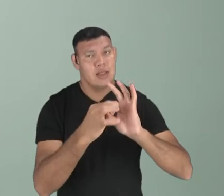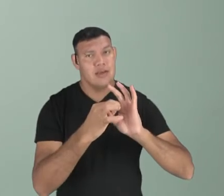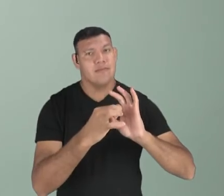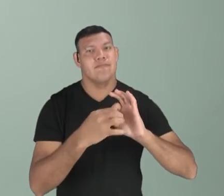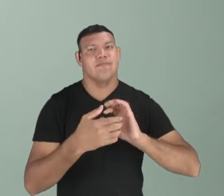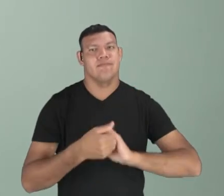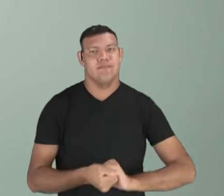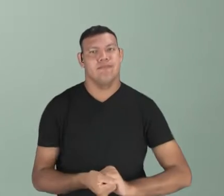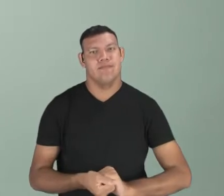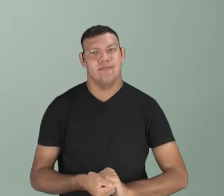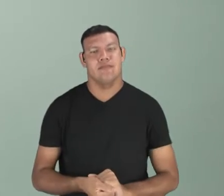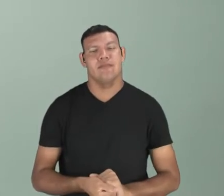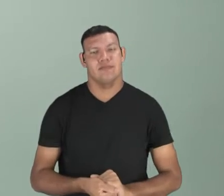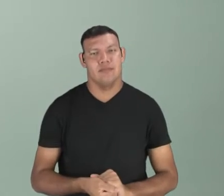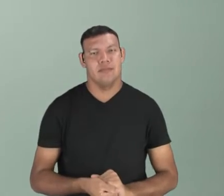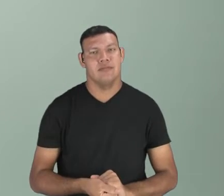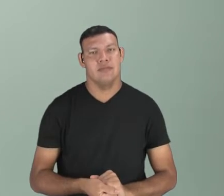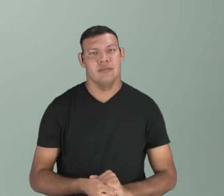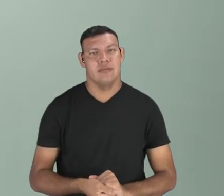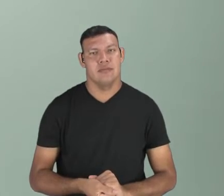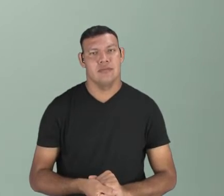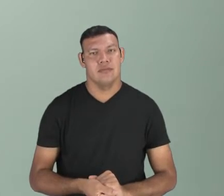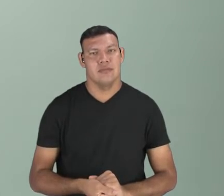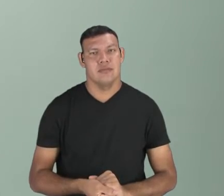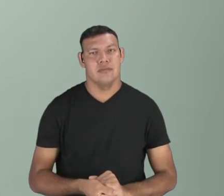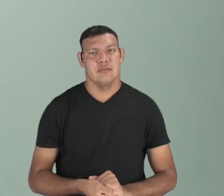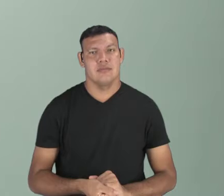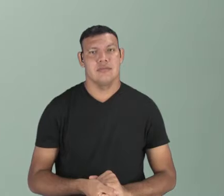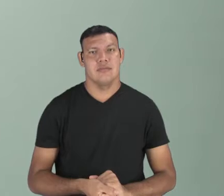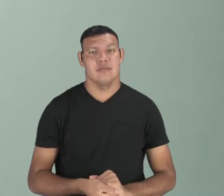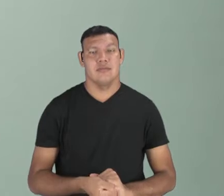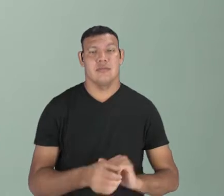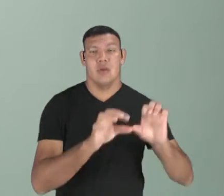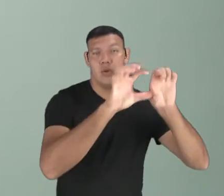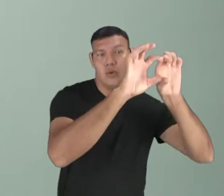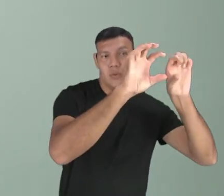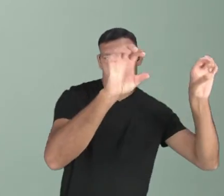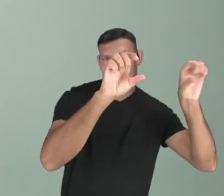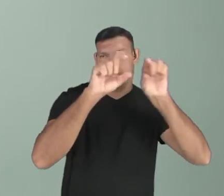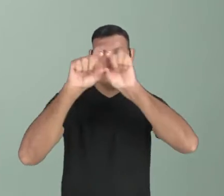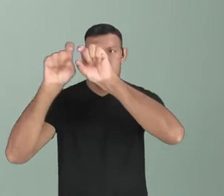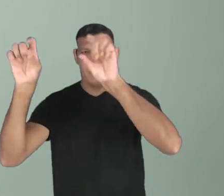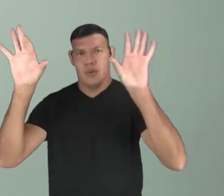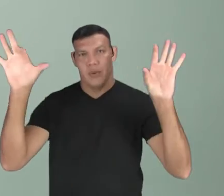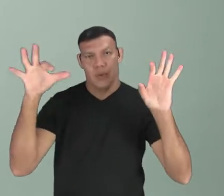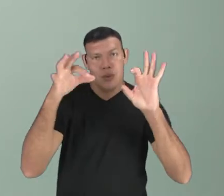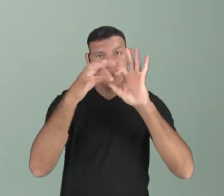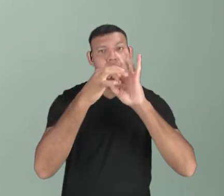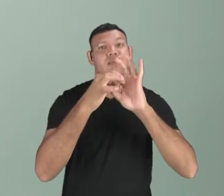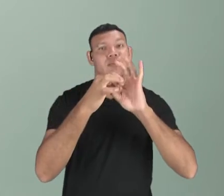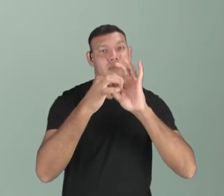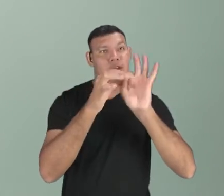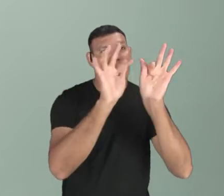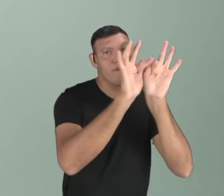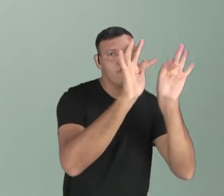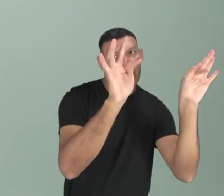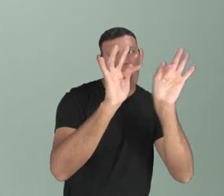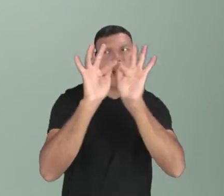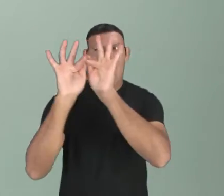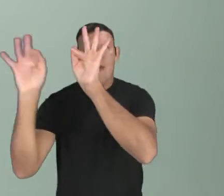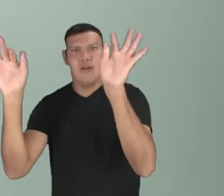Estabelecer uma ligação entre orações, que são o quê? Só para a gente lembrar.